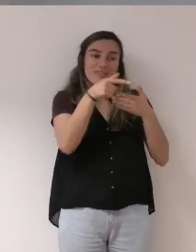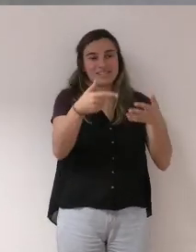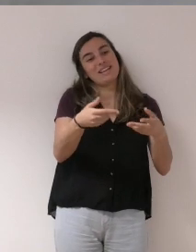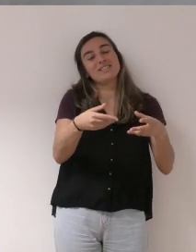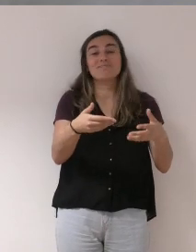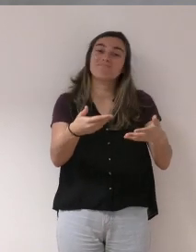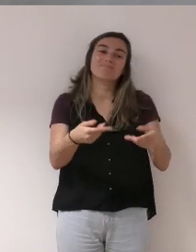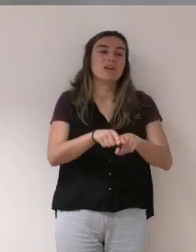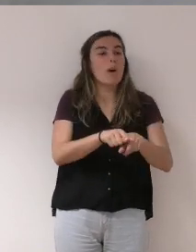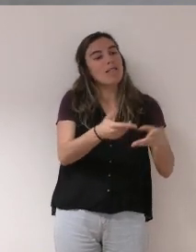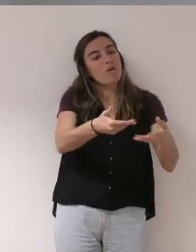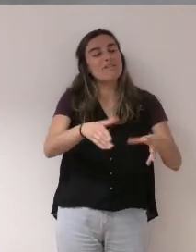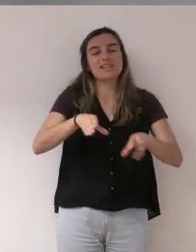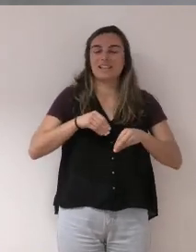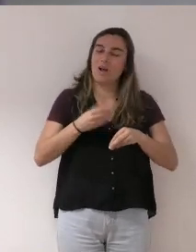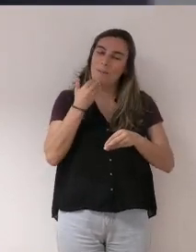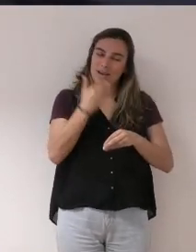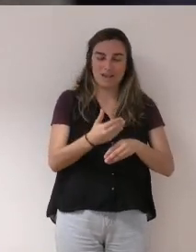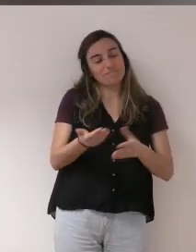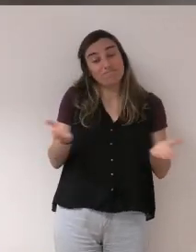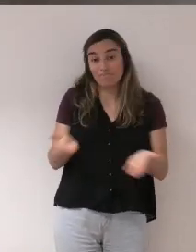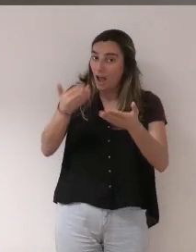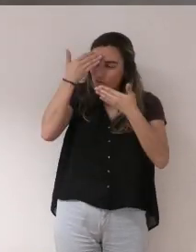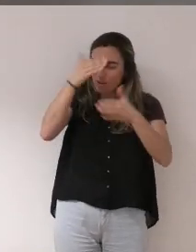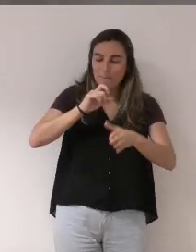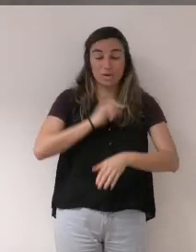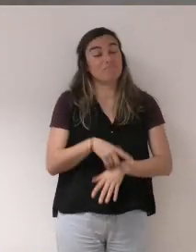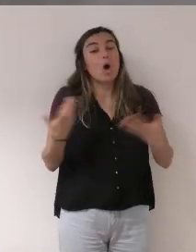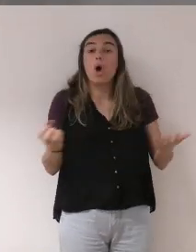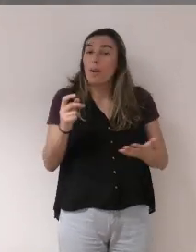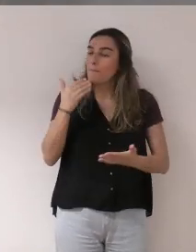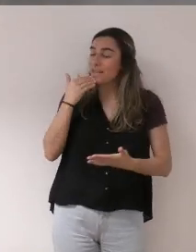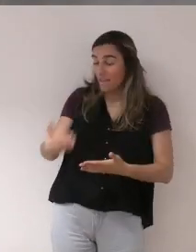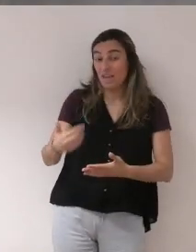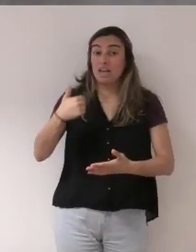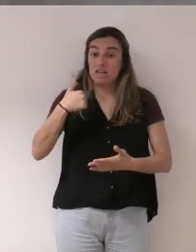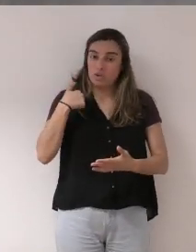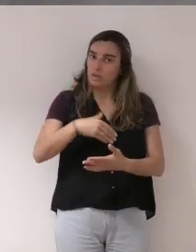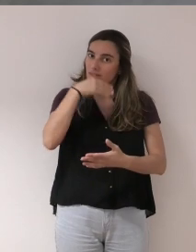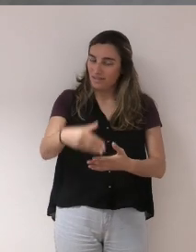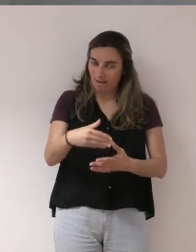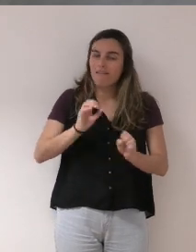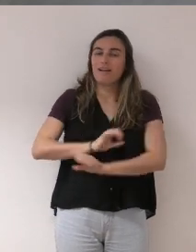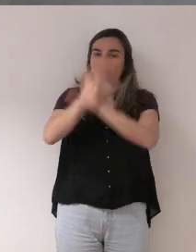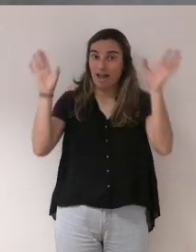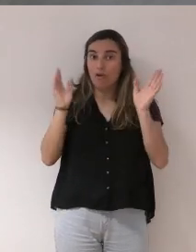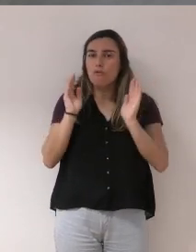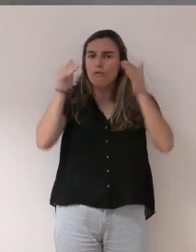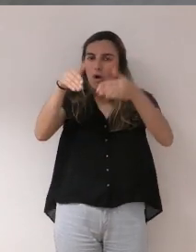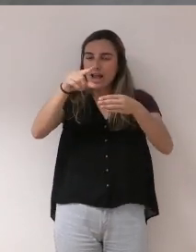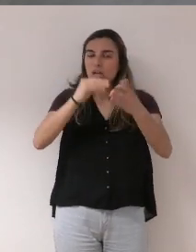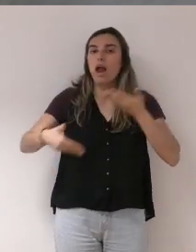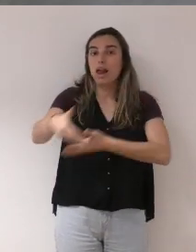aqui. Por favor. Muito obrigado. Bom, eu queria deixar claro que o foco desta conversa é